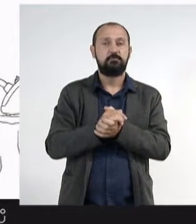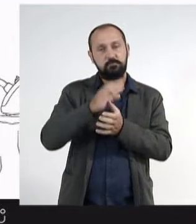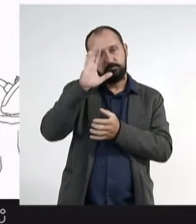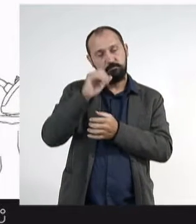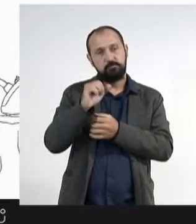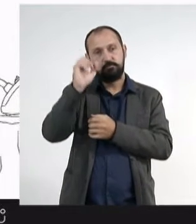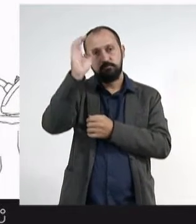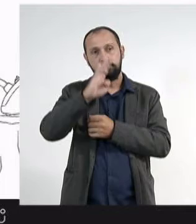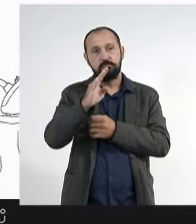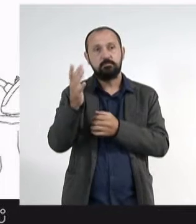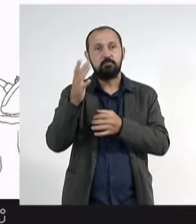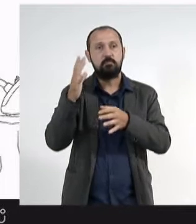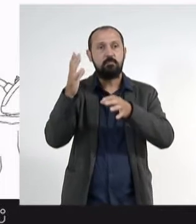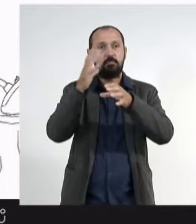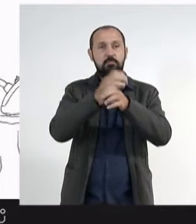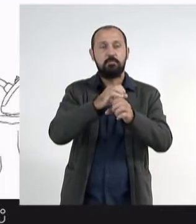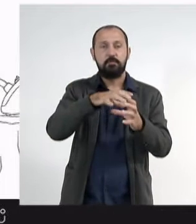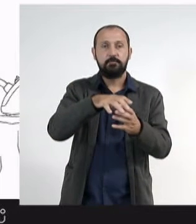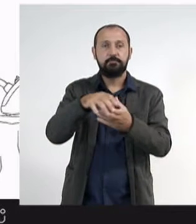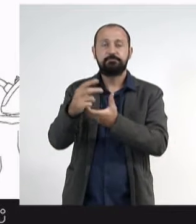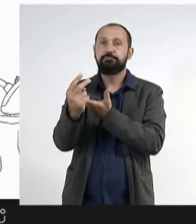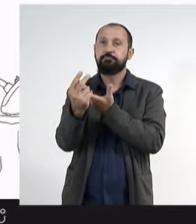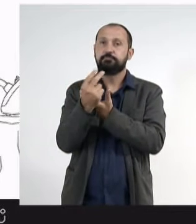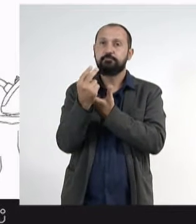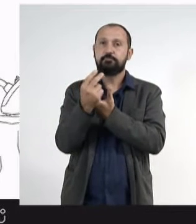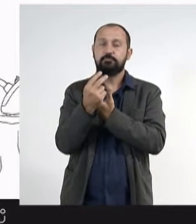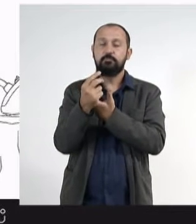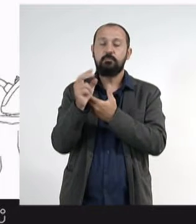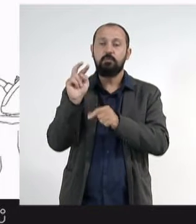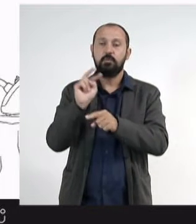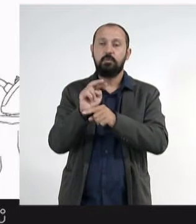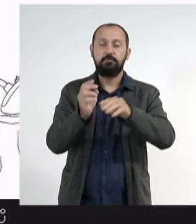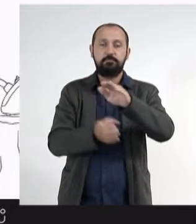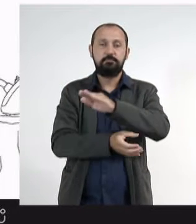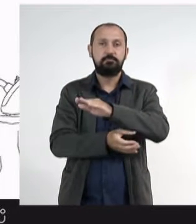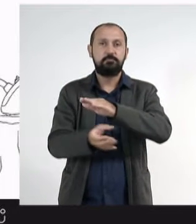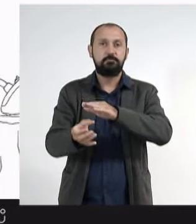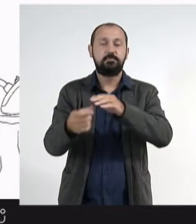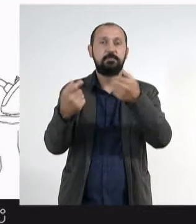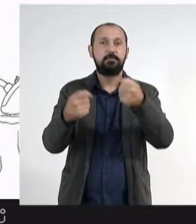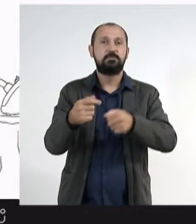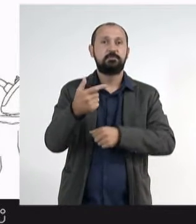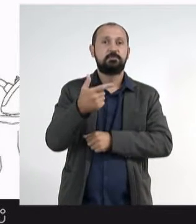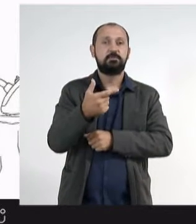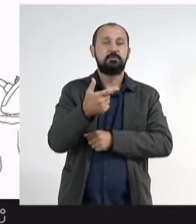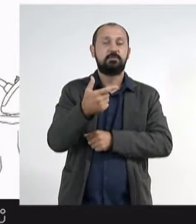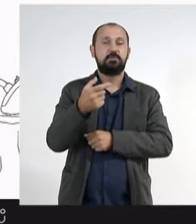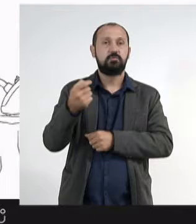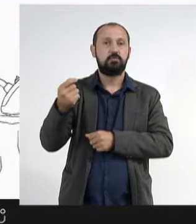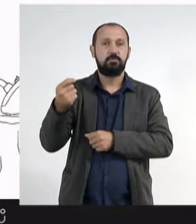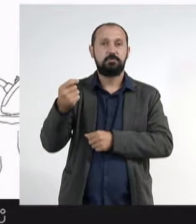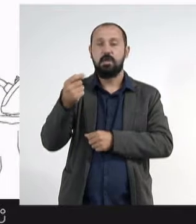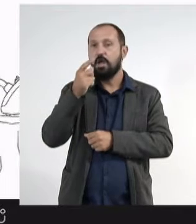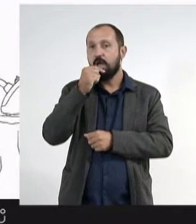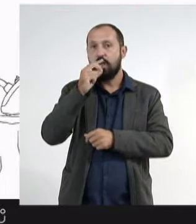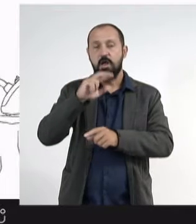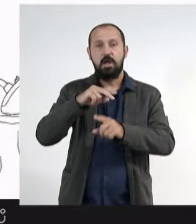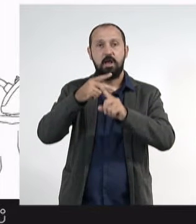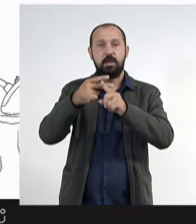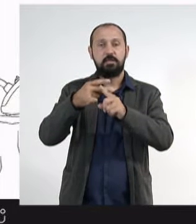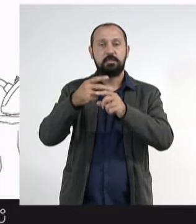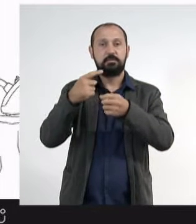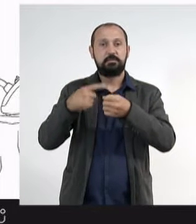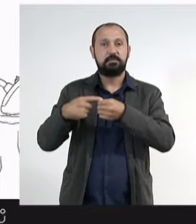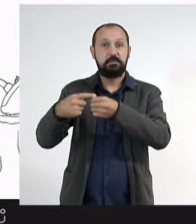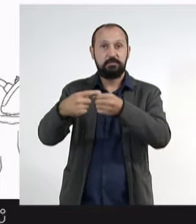que no Brasil, para fechar a sustentabilidade e por falta de tratamento de esgoto, nós precisamos 200 vezes a área da